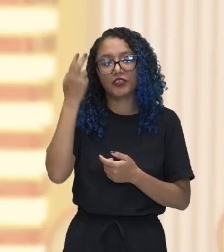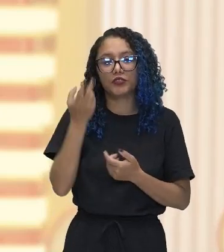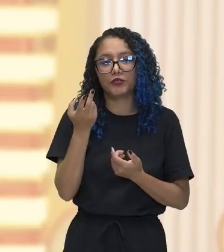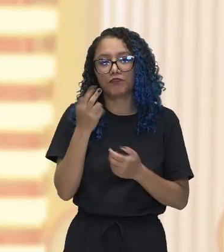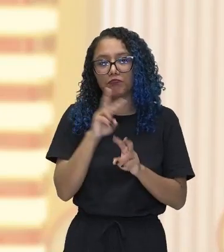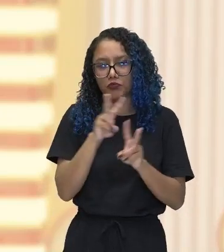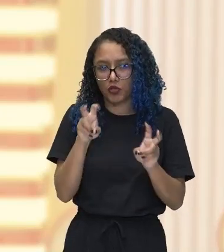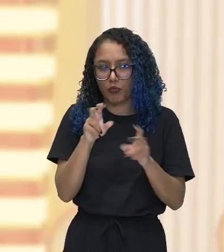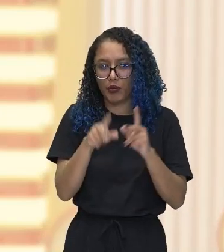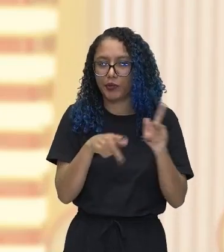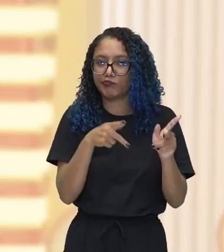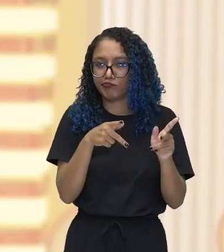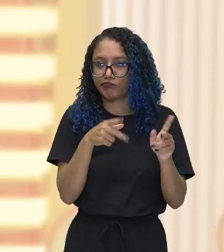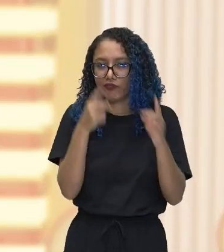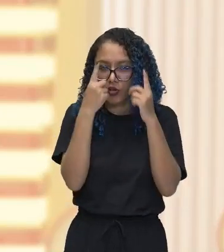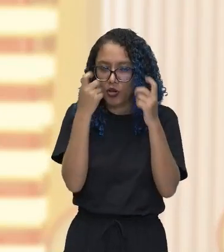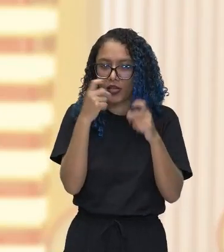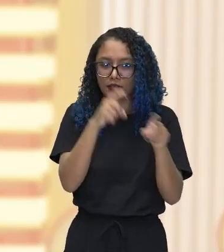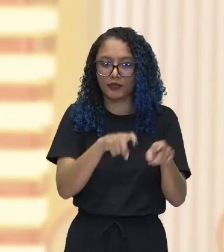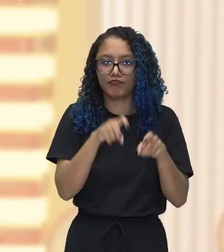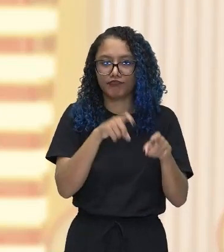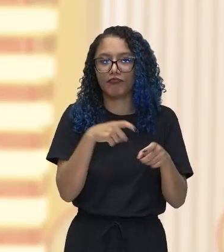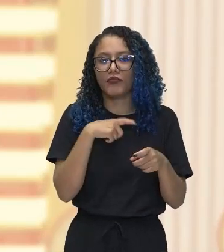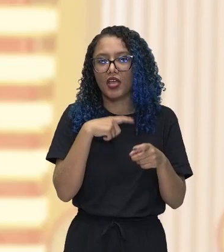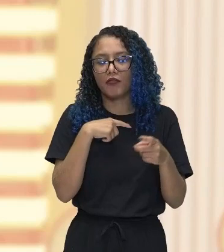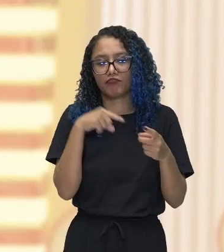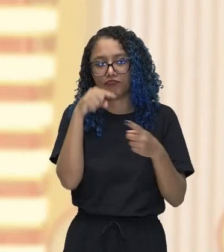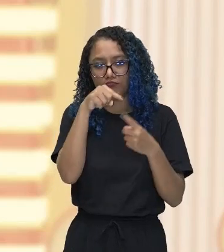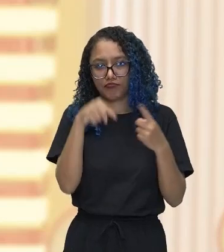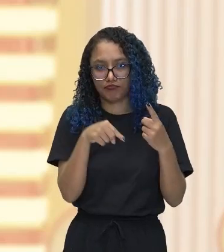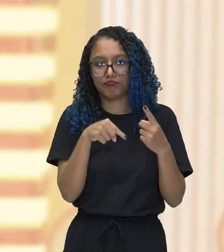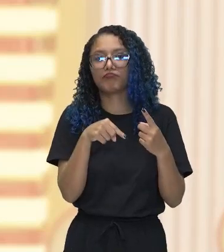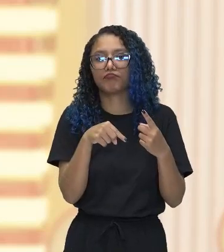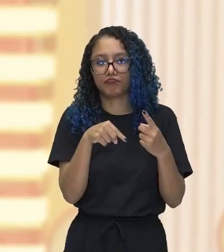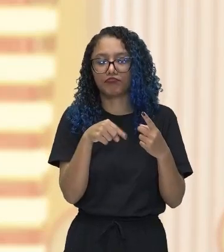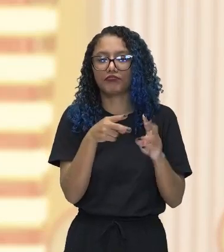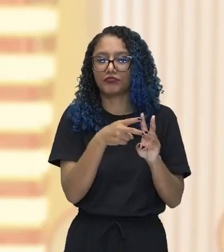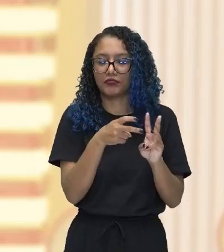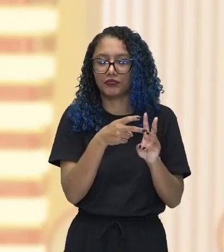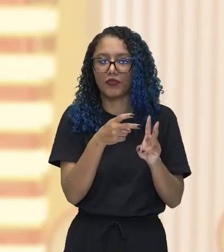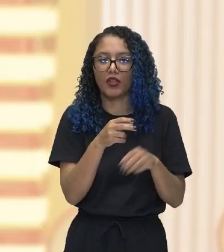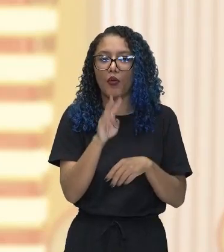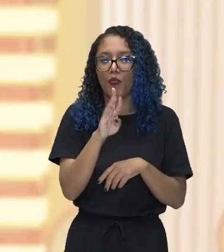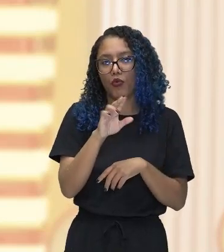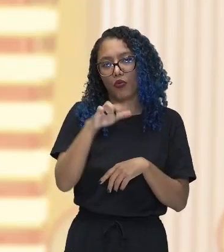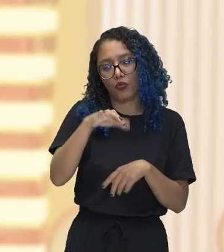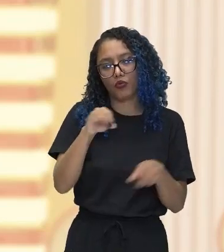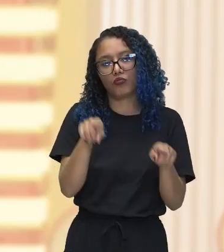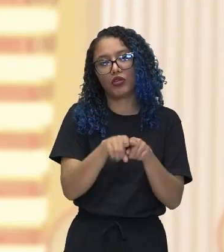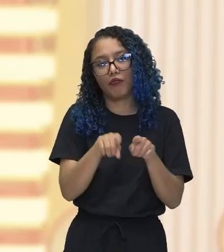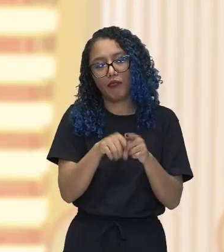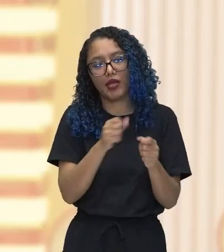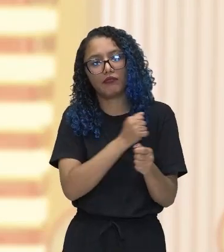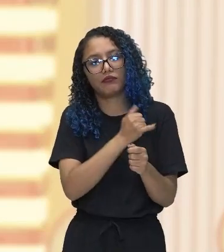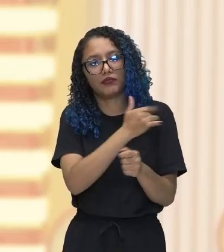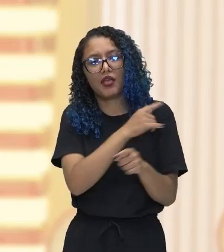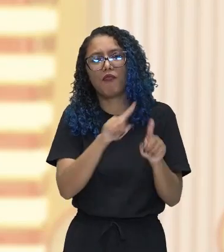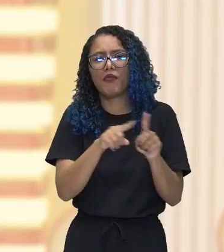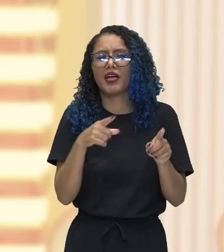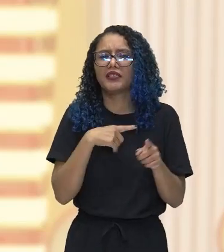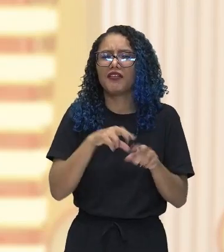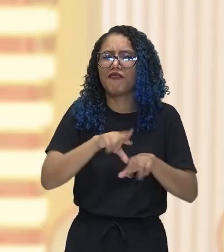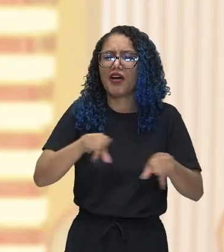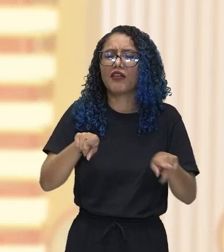indigenista, o Bruno Pereira aí do Dom e o caso dos Yanomamis. Mas nós temos aí vários outros, né? Inclusive, por exemplo,